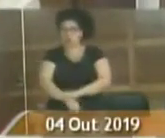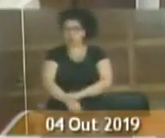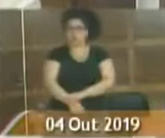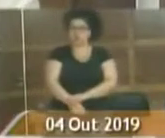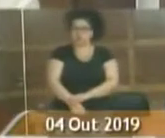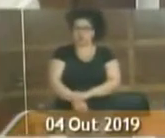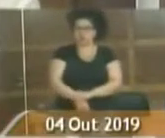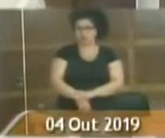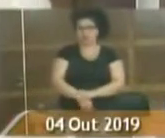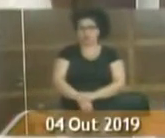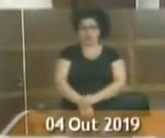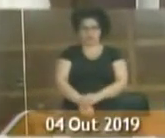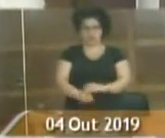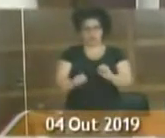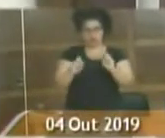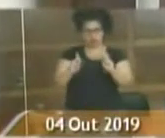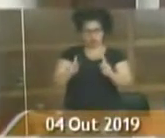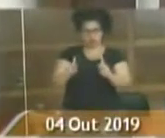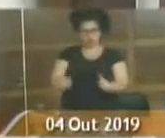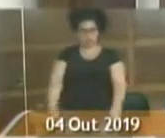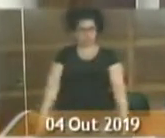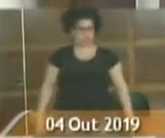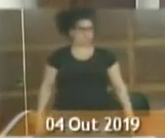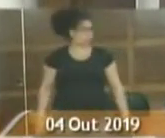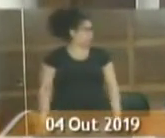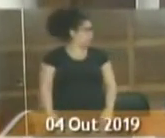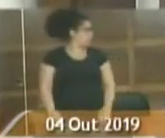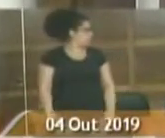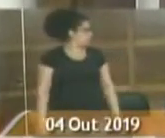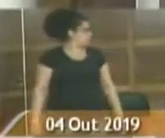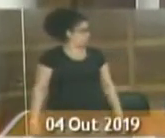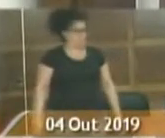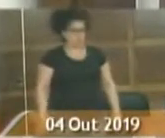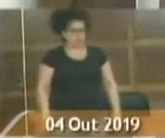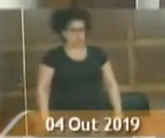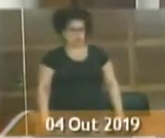lá olhar para ver se é, tá? Oi.